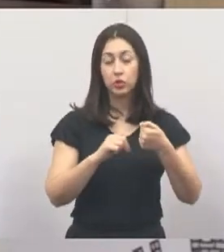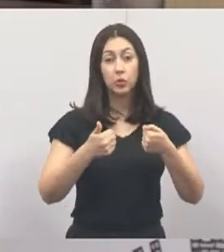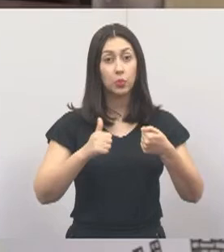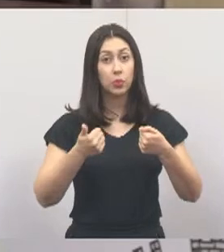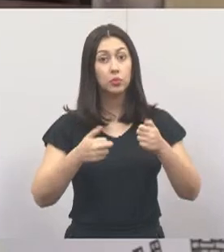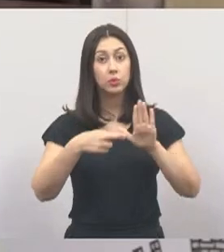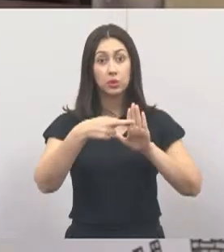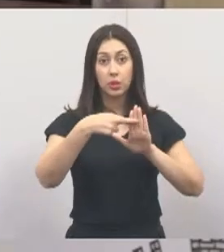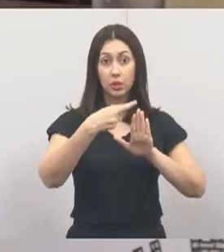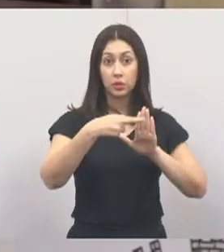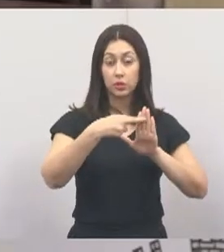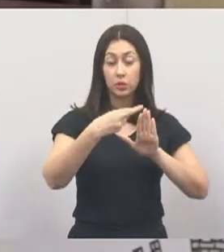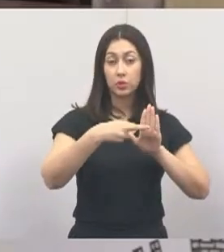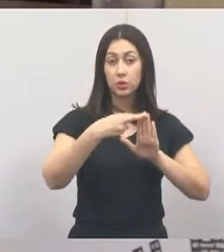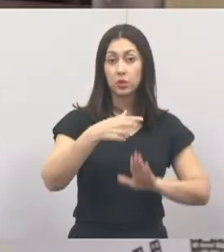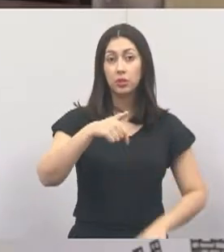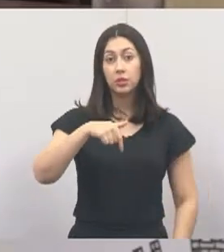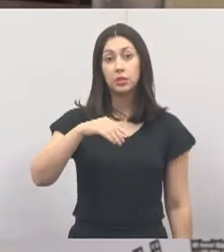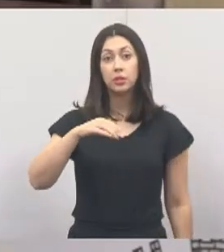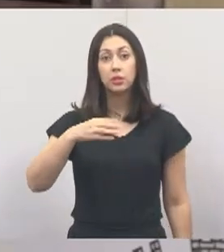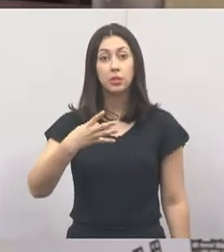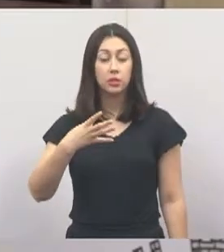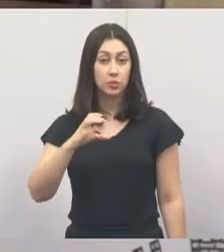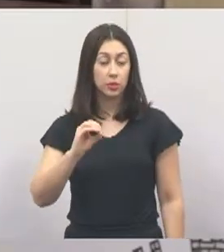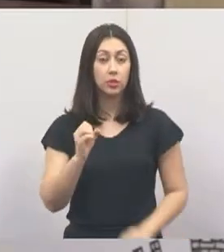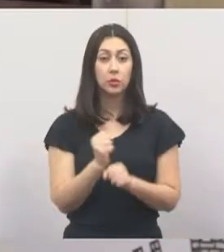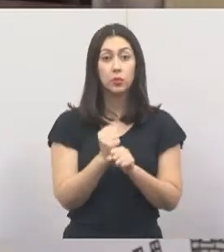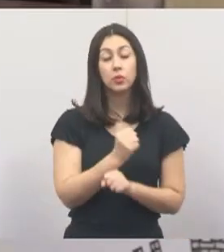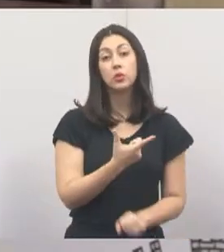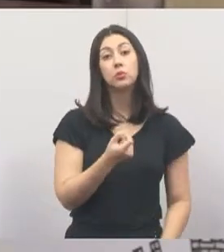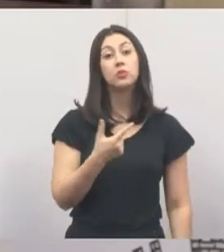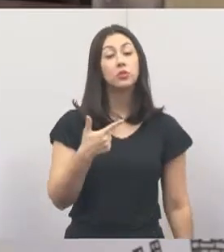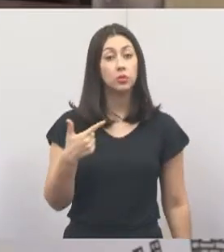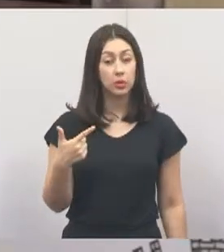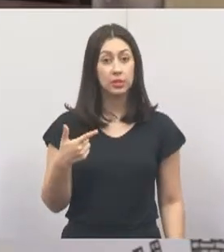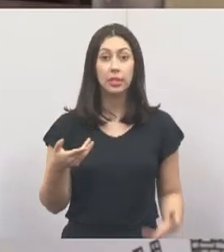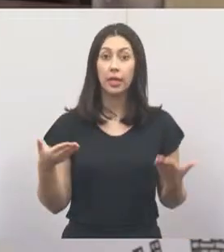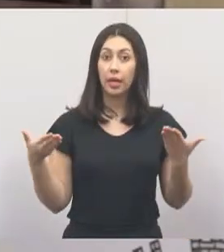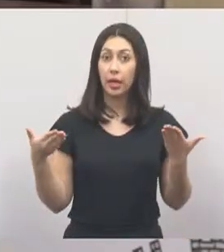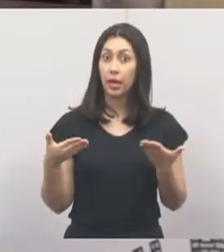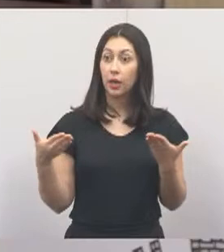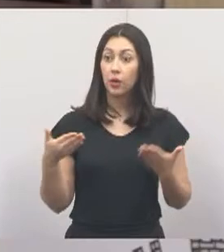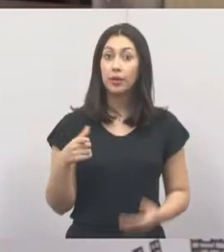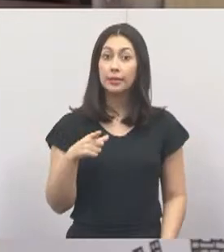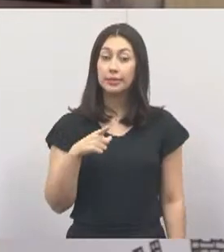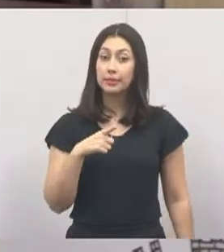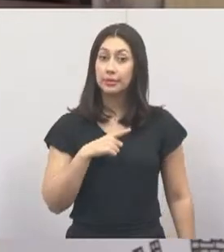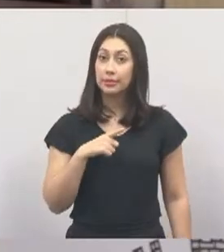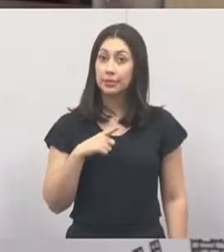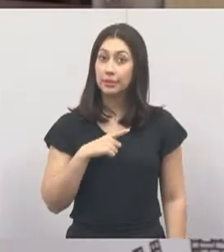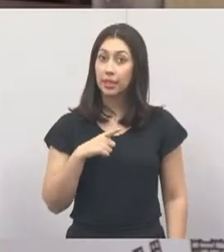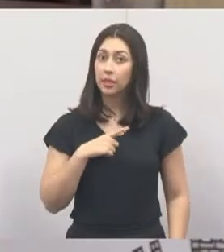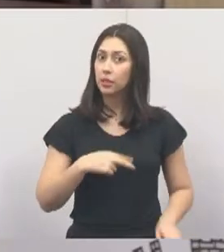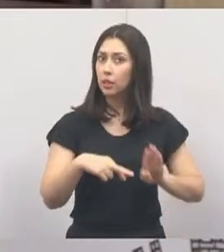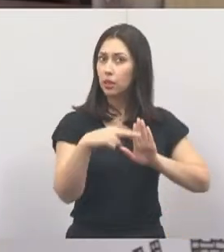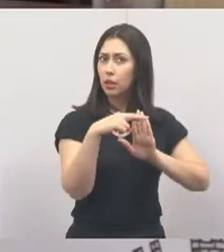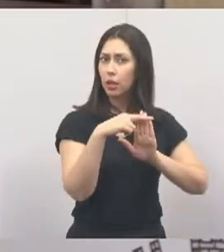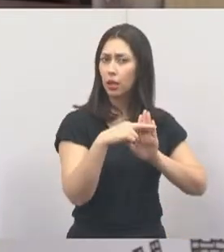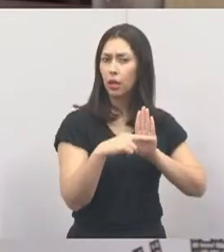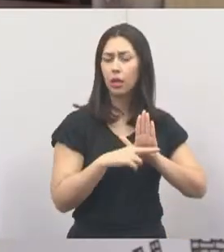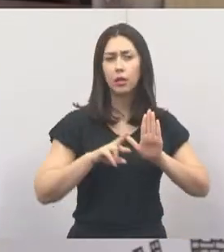da Resolução número 740 de 2022, passa a ter as seguintes